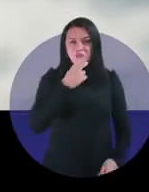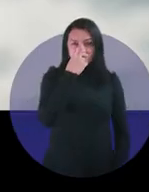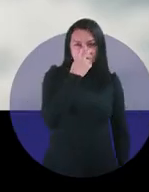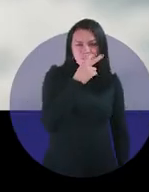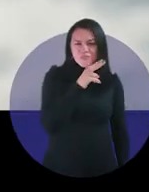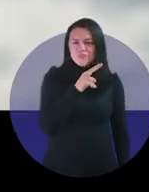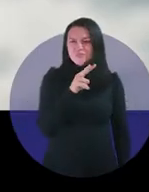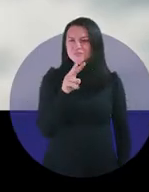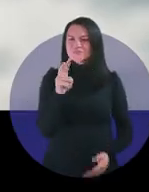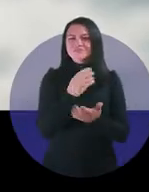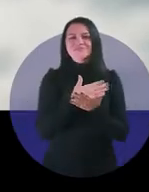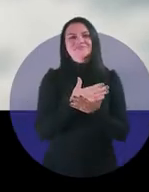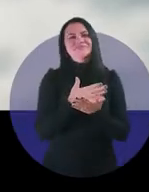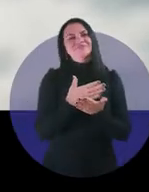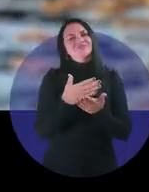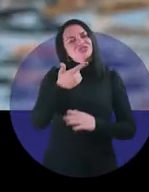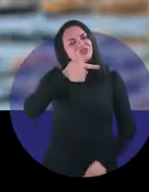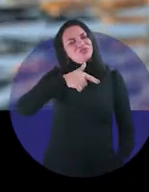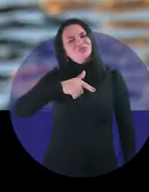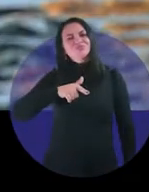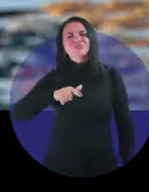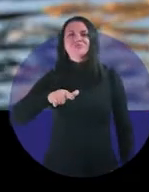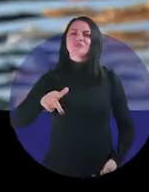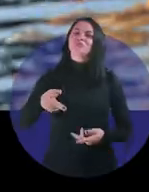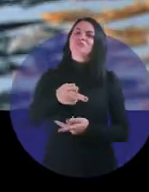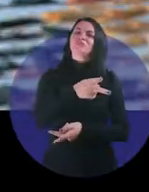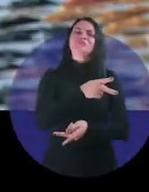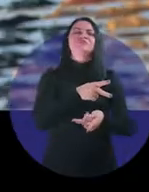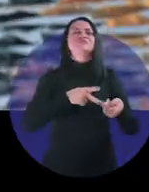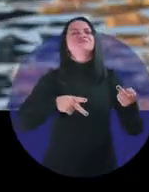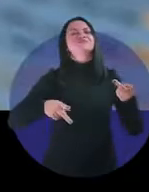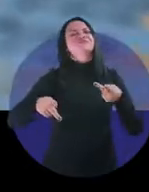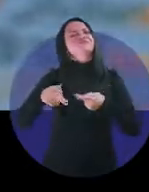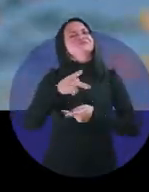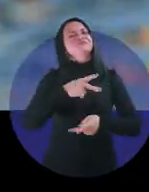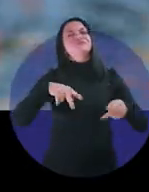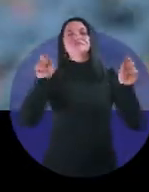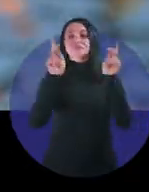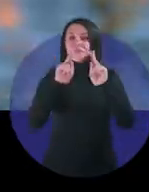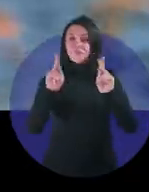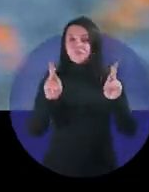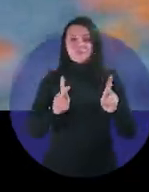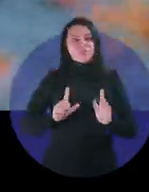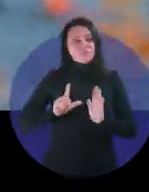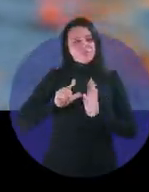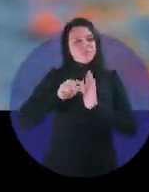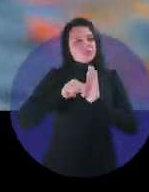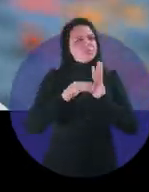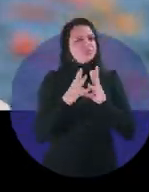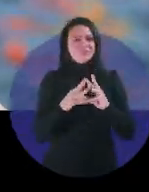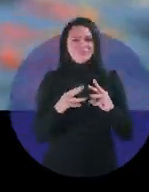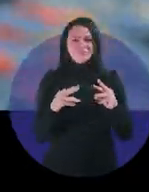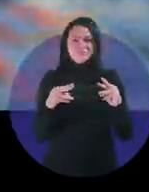Olha, vem chegando de novo a ventania, levando pra longe o